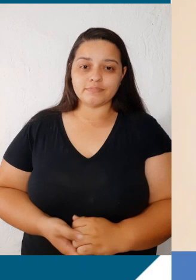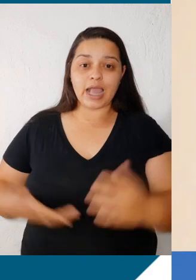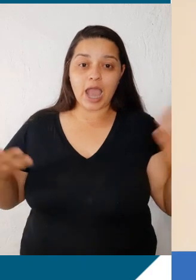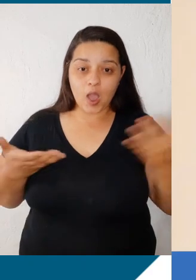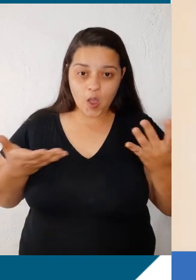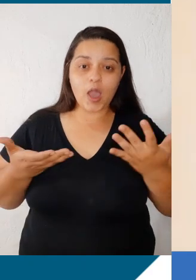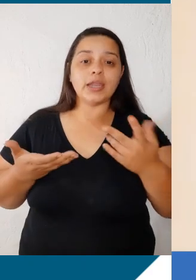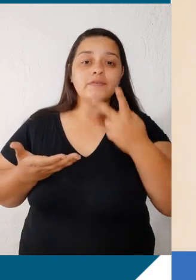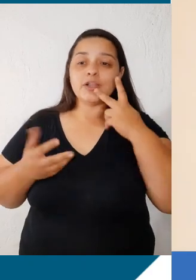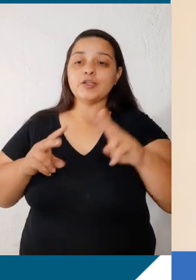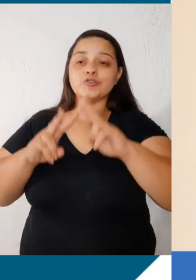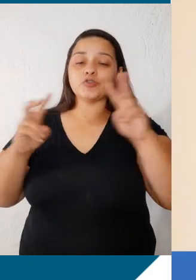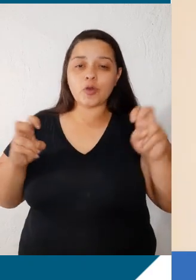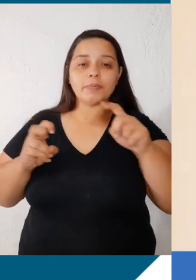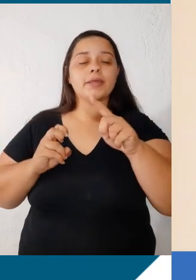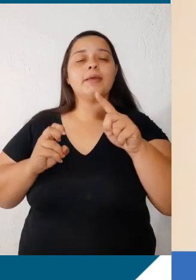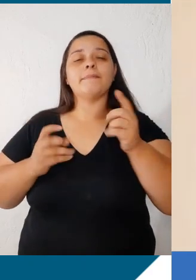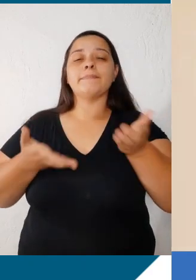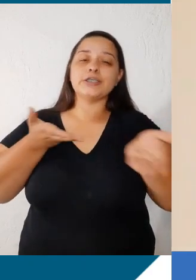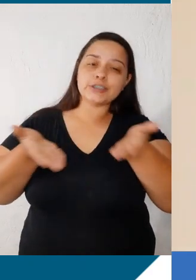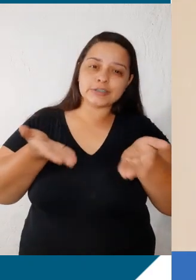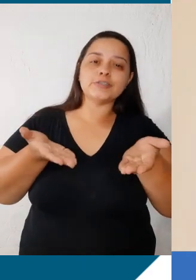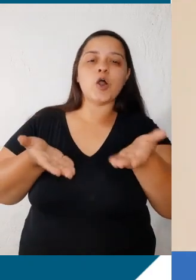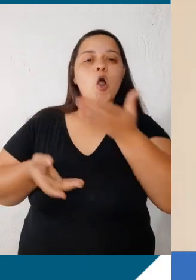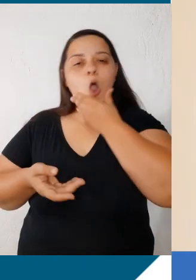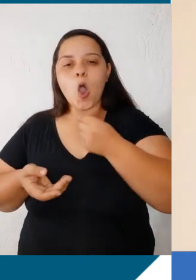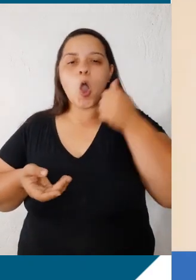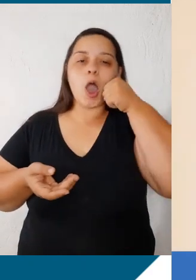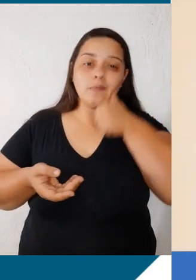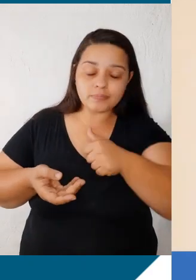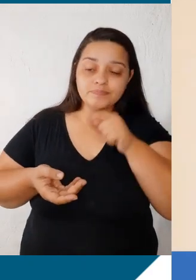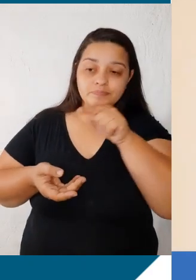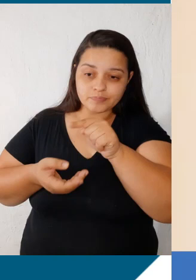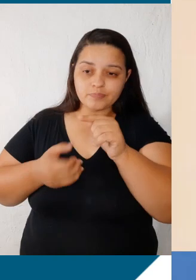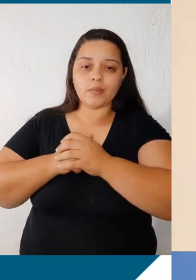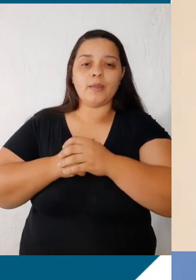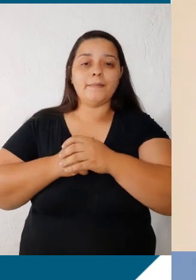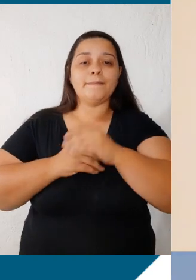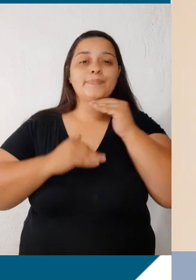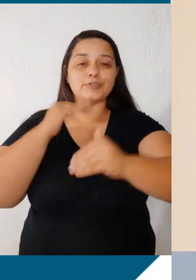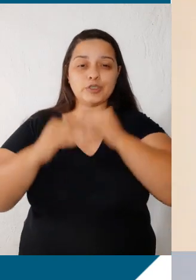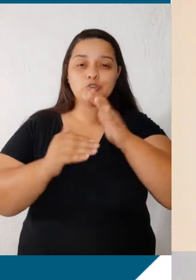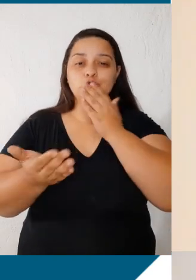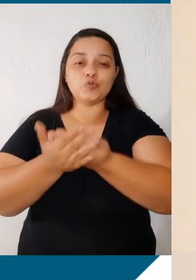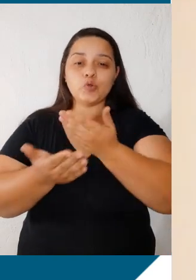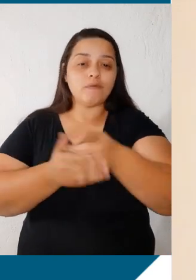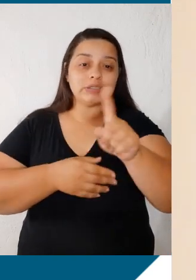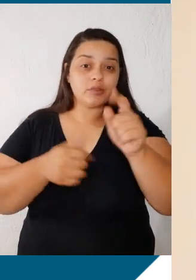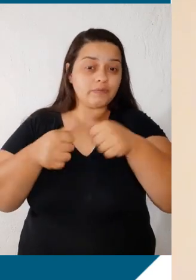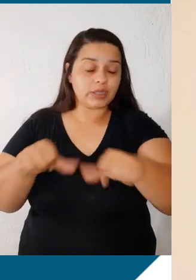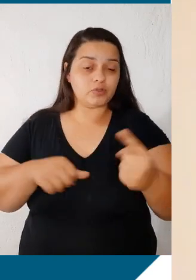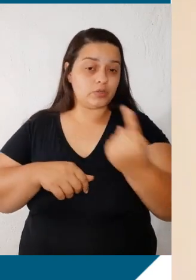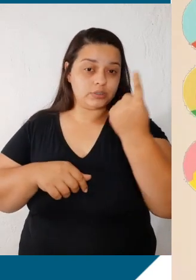Agora, nós vamos falar da ação de mediadores e mediadoras. Nesse processo de estudos ao longo do ano, você não estará